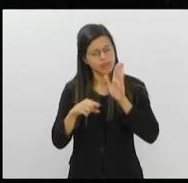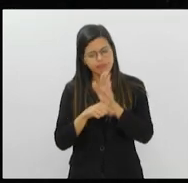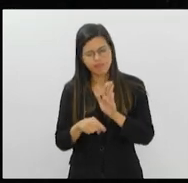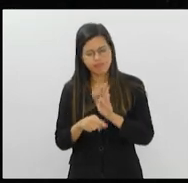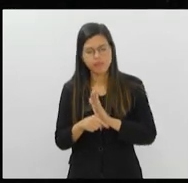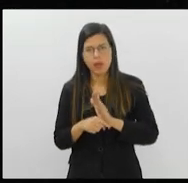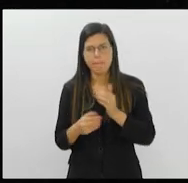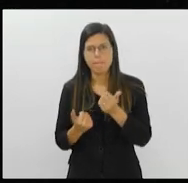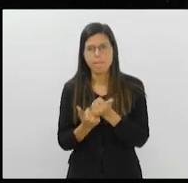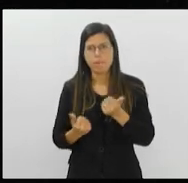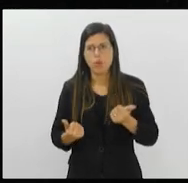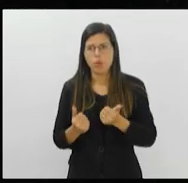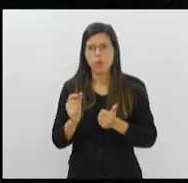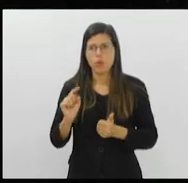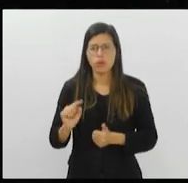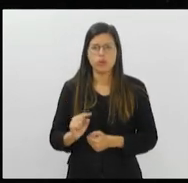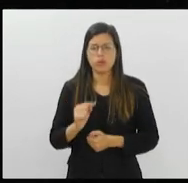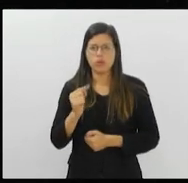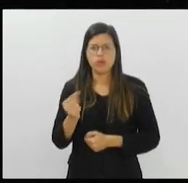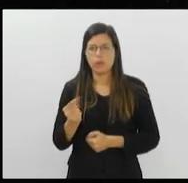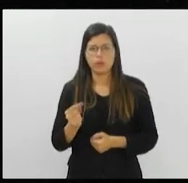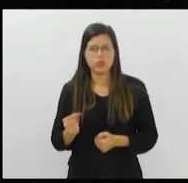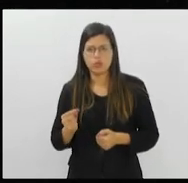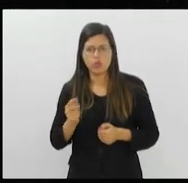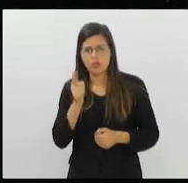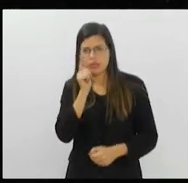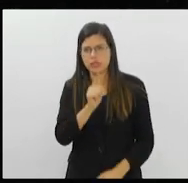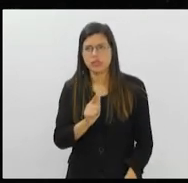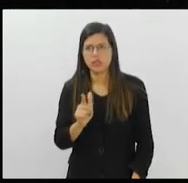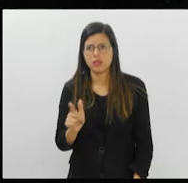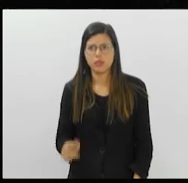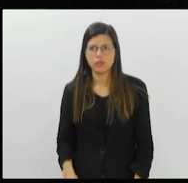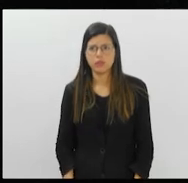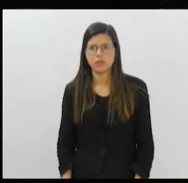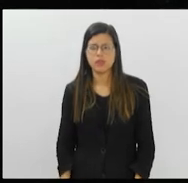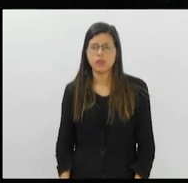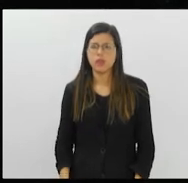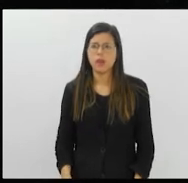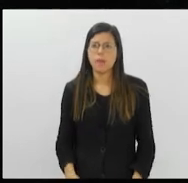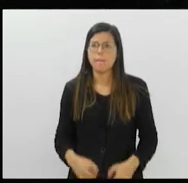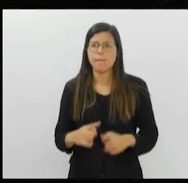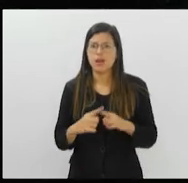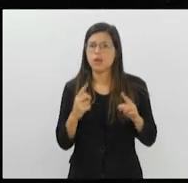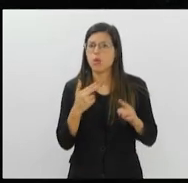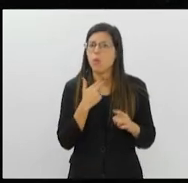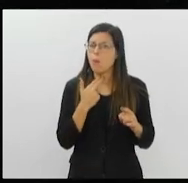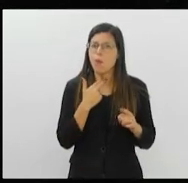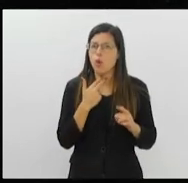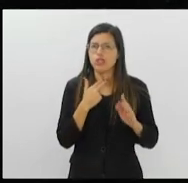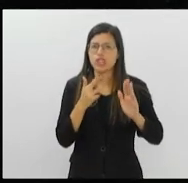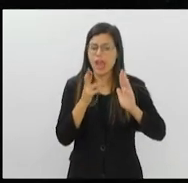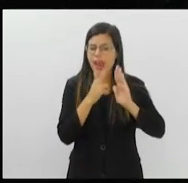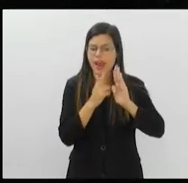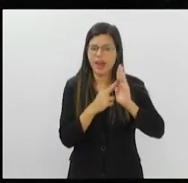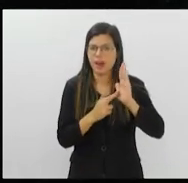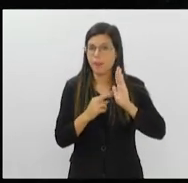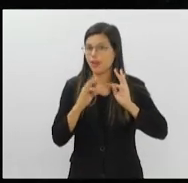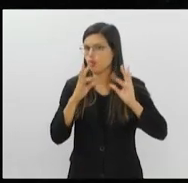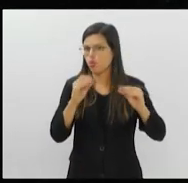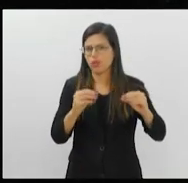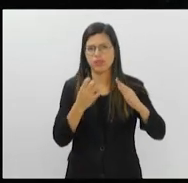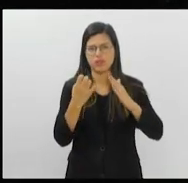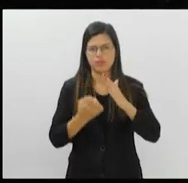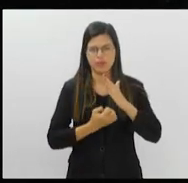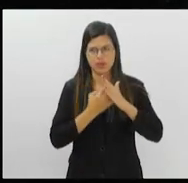não, porque entra em competição. Então, há exceções, mas não pode ser a regra. Se o senhor